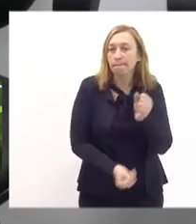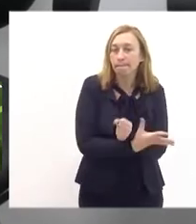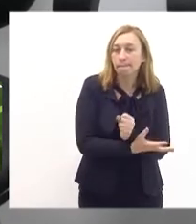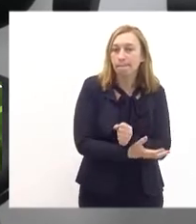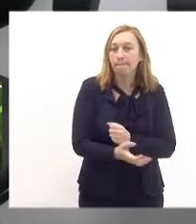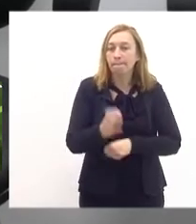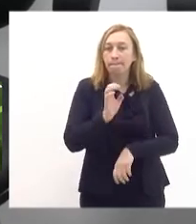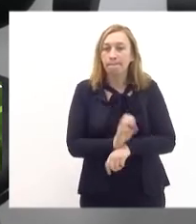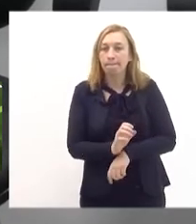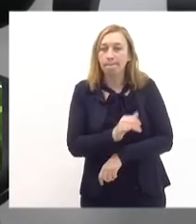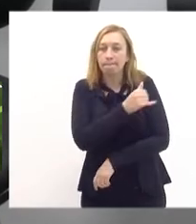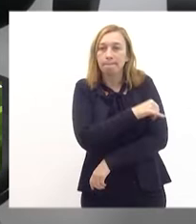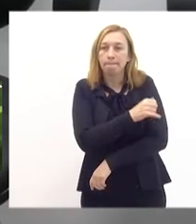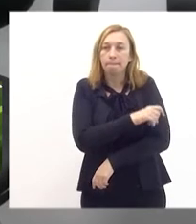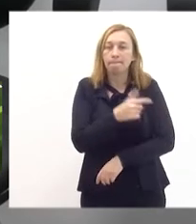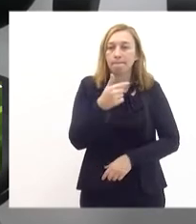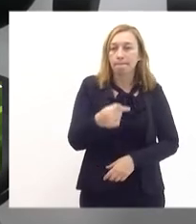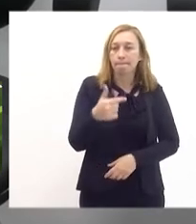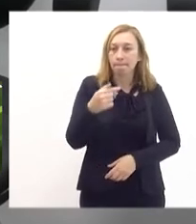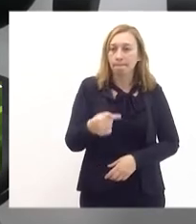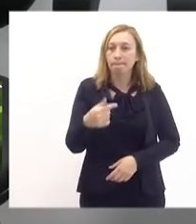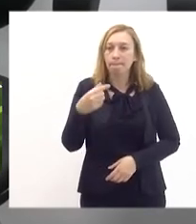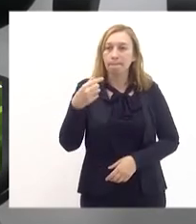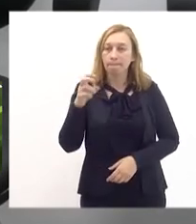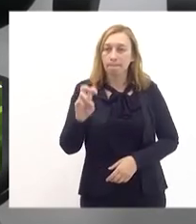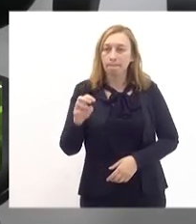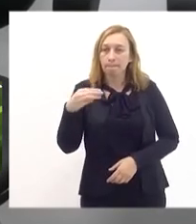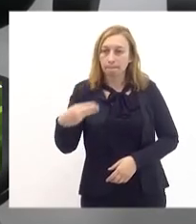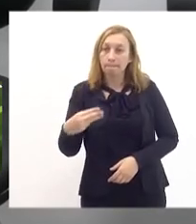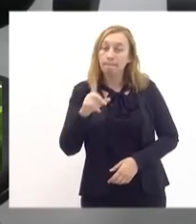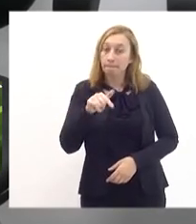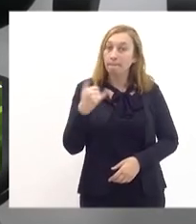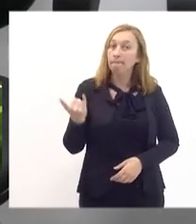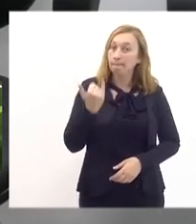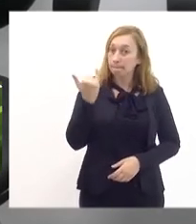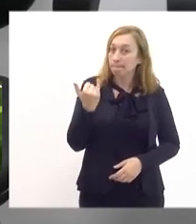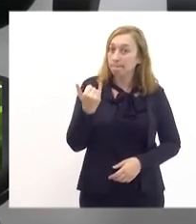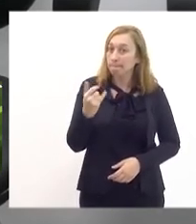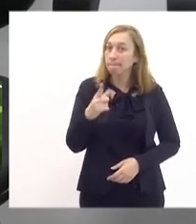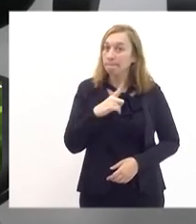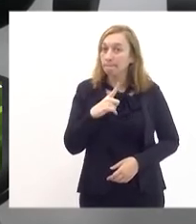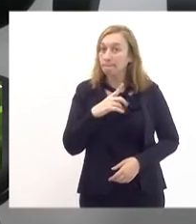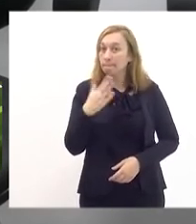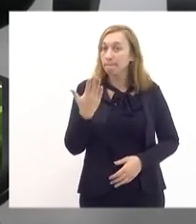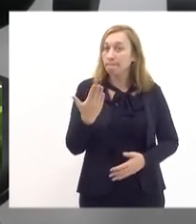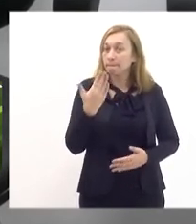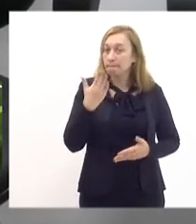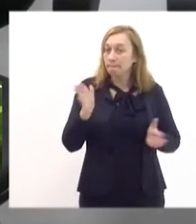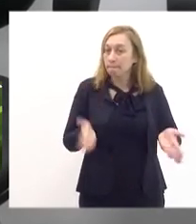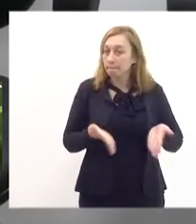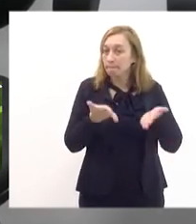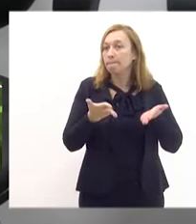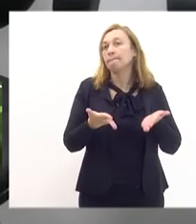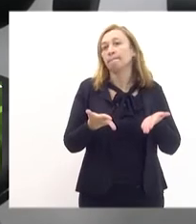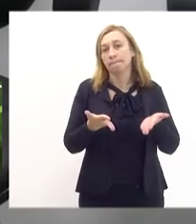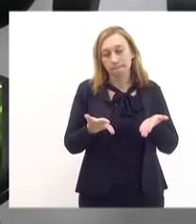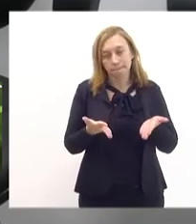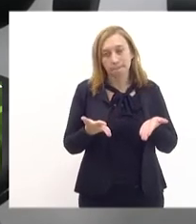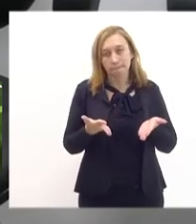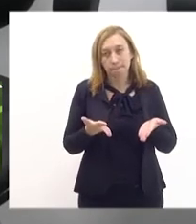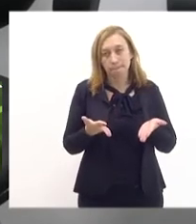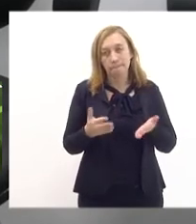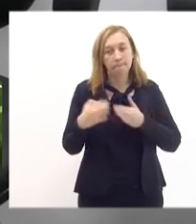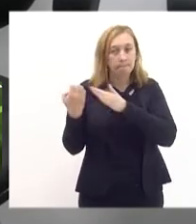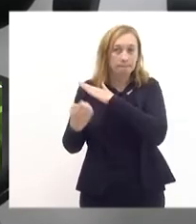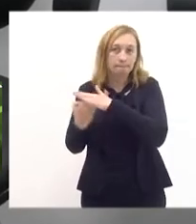Janeiro 7753, são importantes por isso, para gerar esse tipo de incentivo para